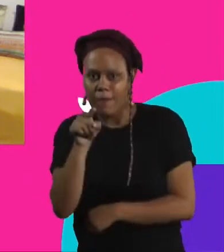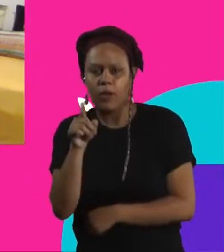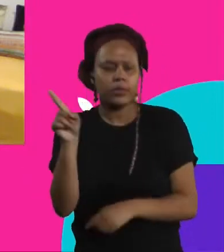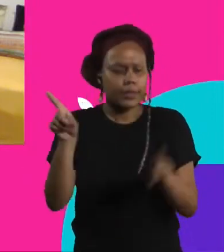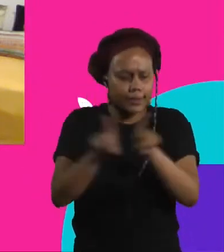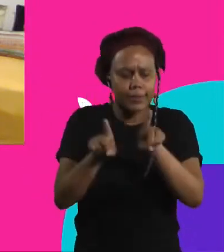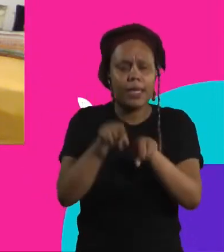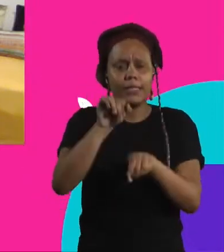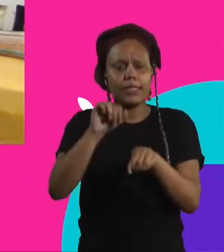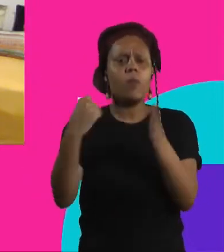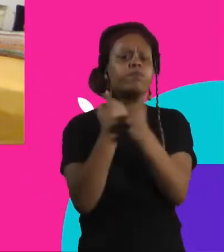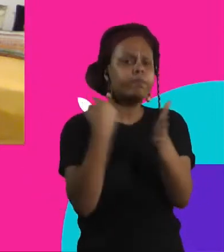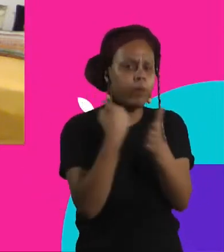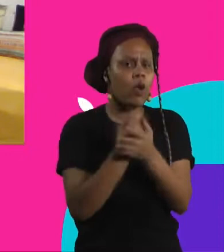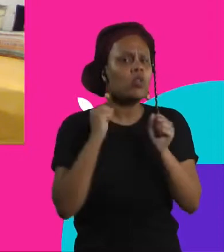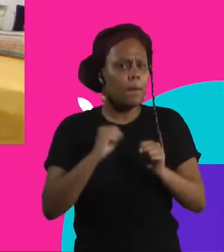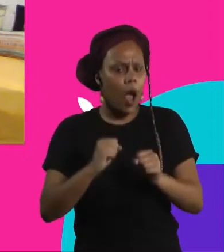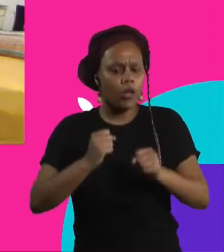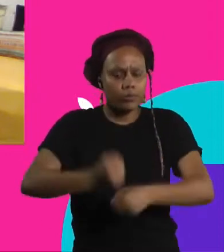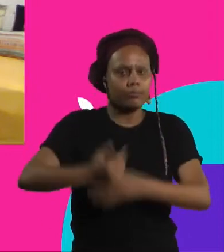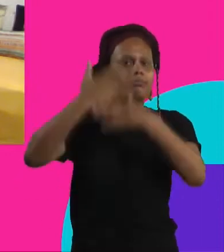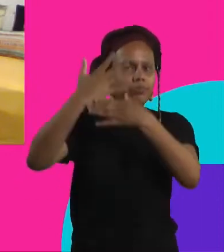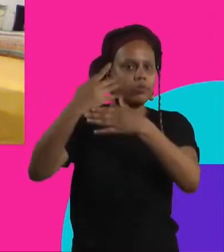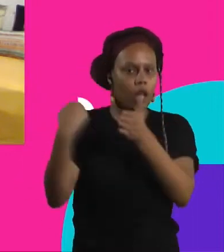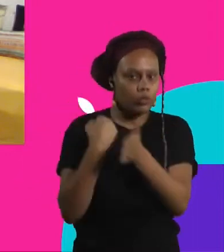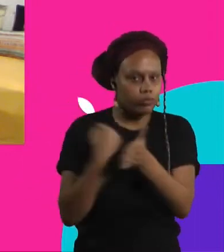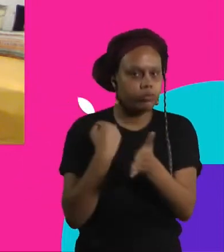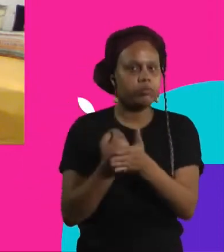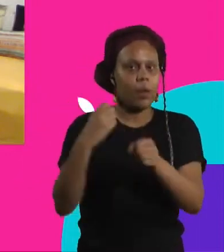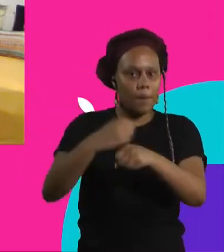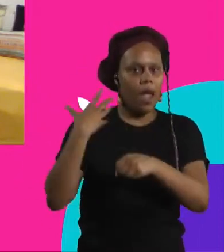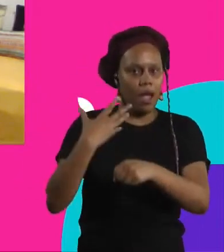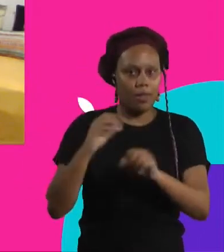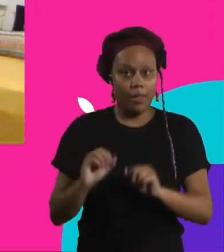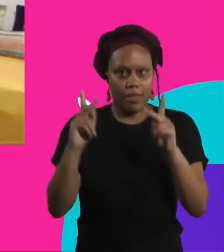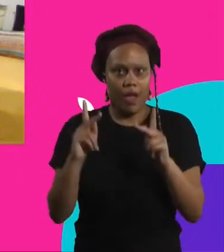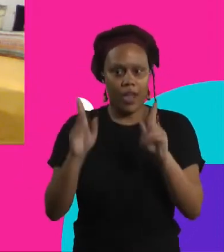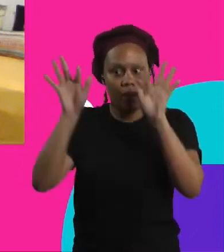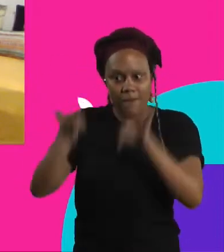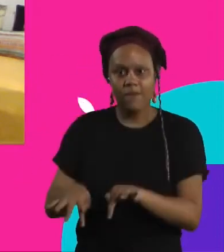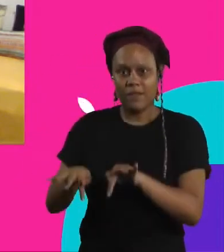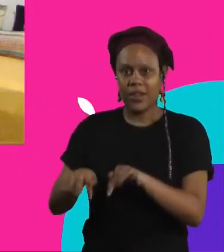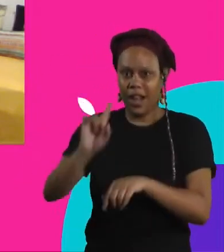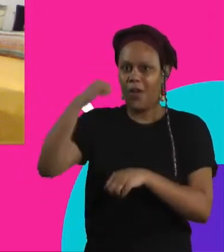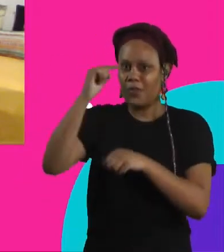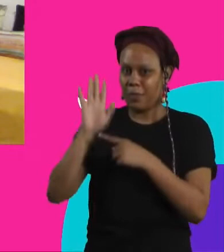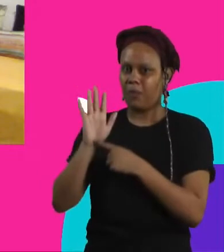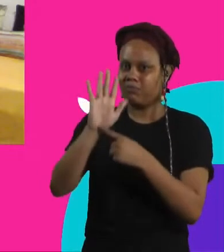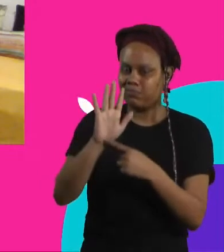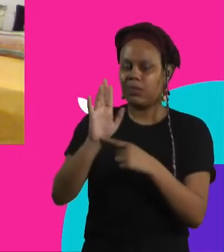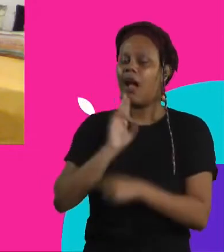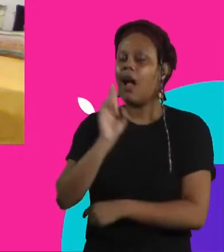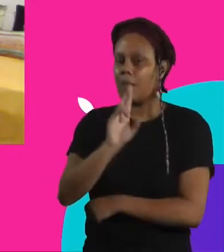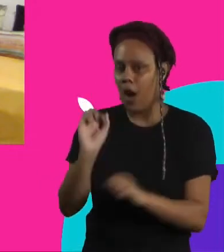tiverem perguntas, vão enviando, que assim que a gente finalizar esse primeiro bloco, a gente abre para que os nossos painelistas respondam para vocês.